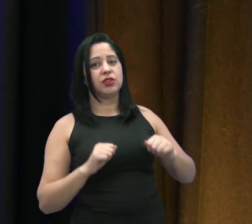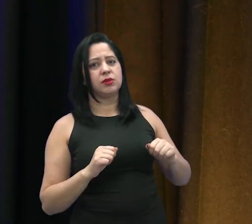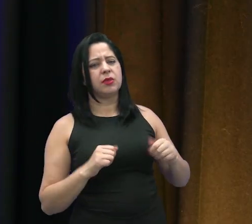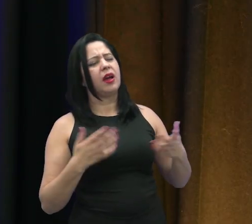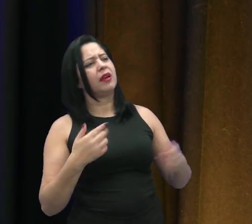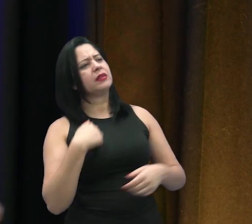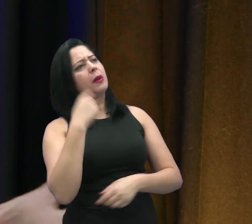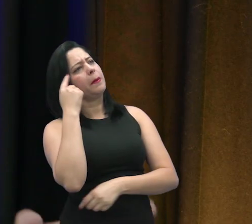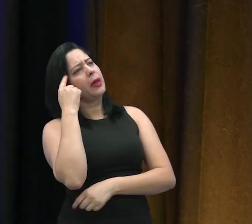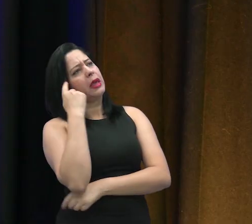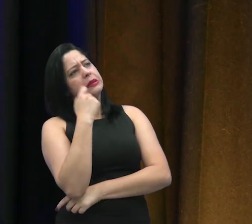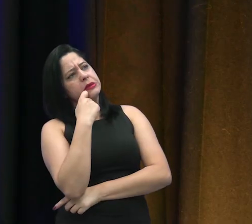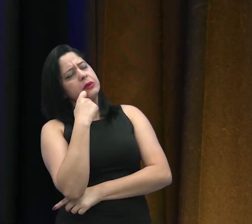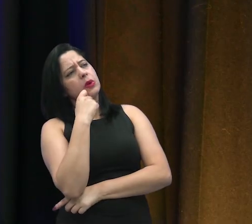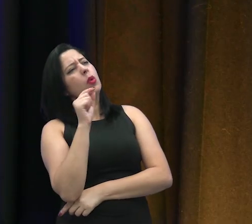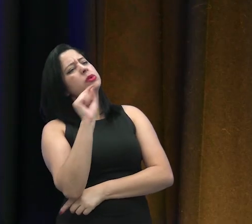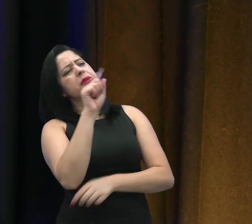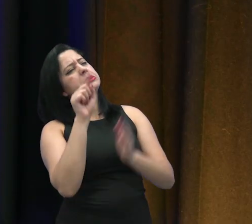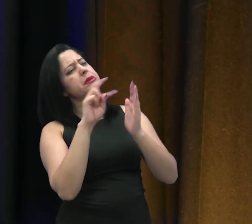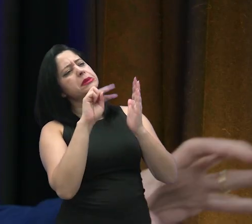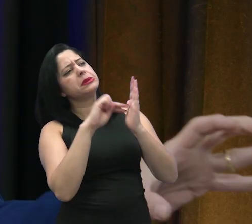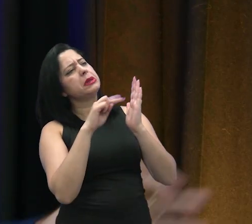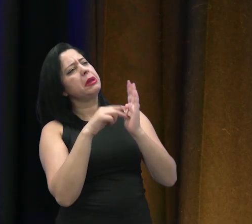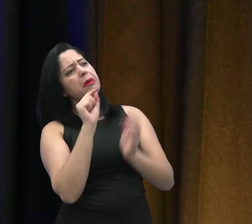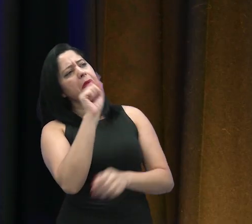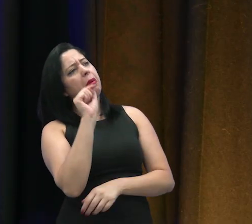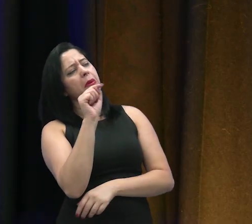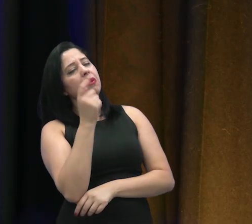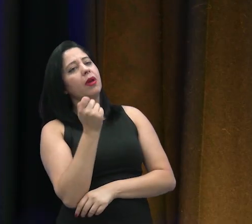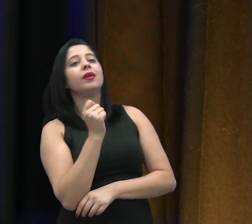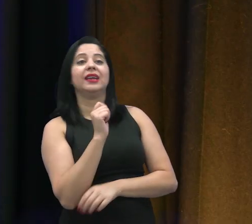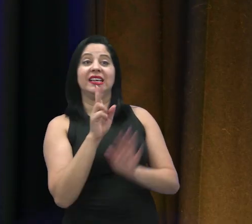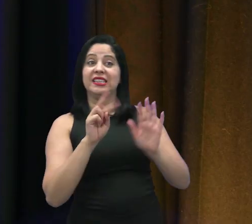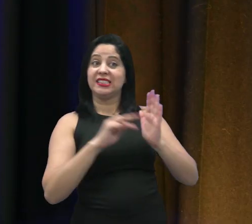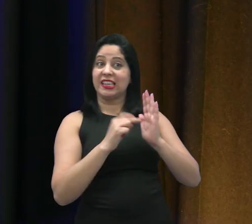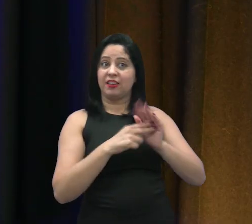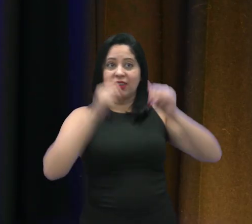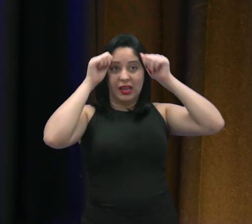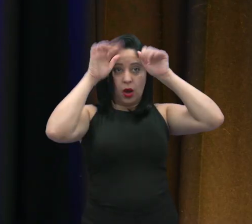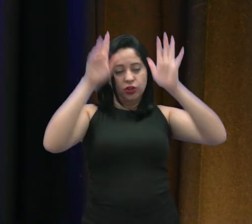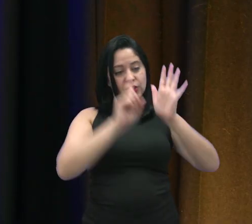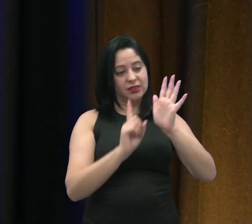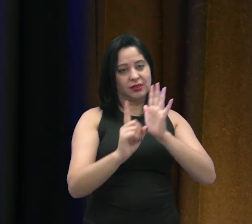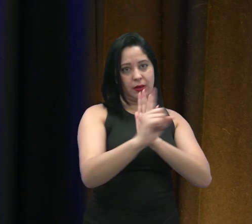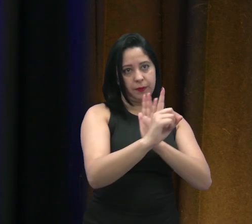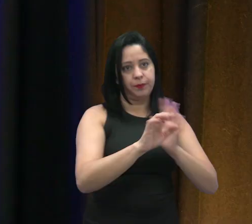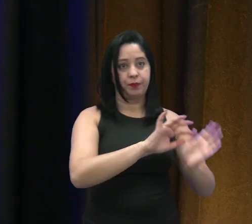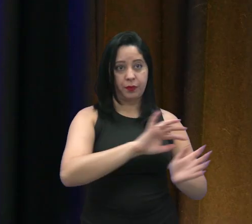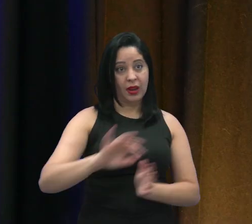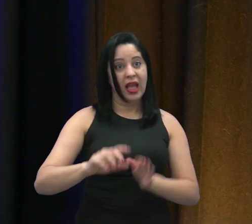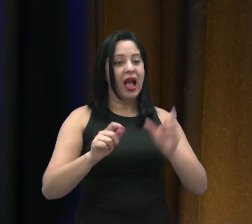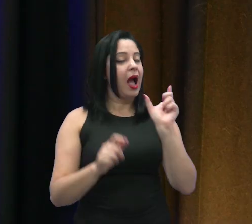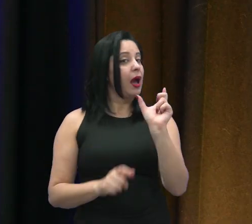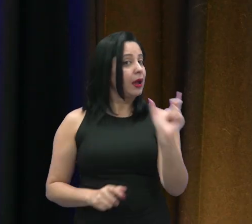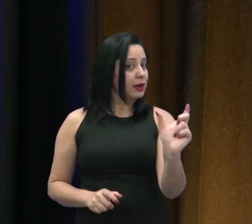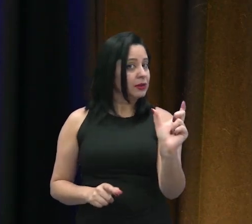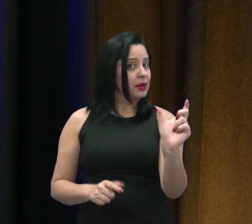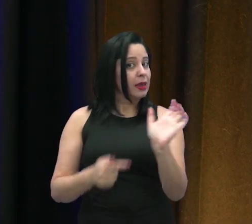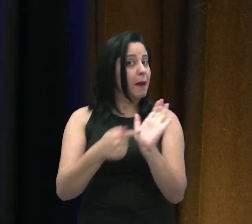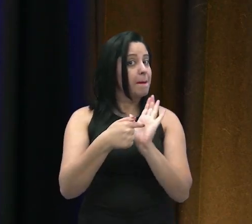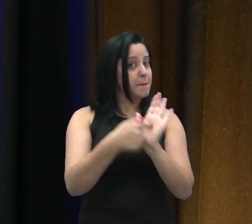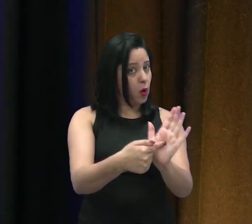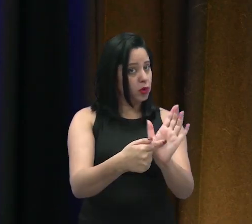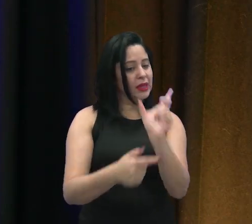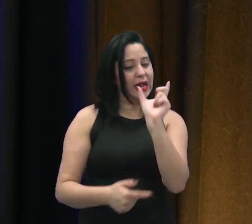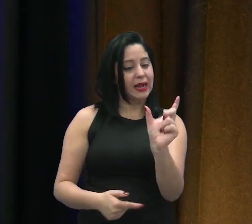se perguntar. Daí você já cria uma conscientização que precisa da prioridade. A carteirinha começa a identificar, muitas carteirinhas